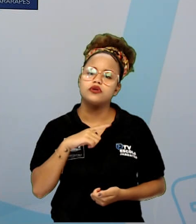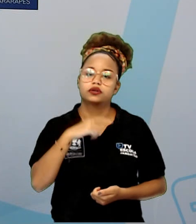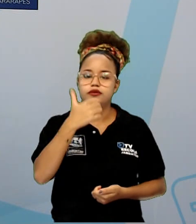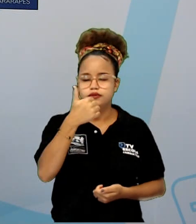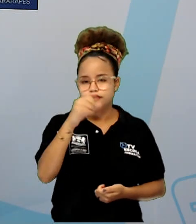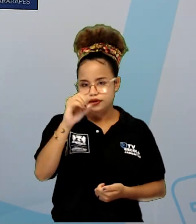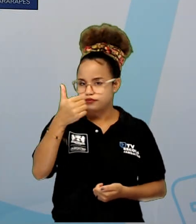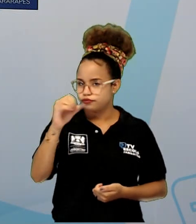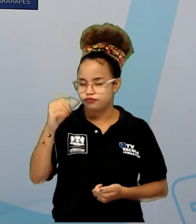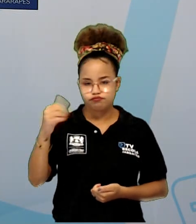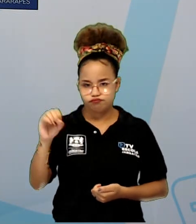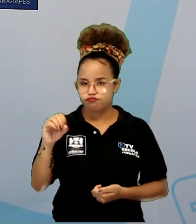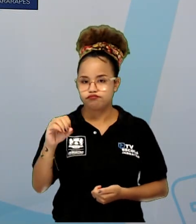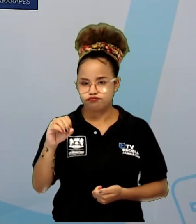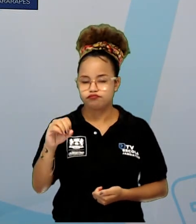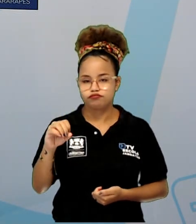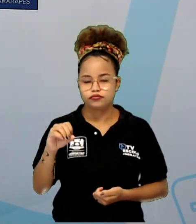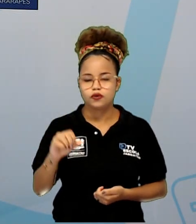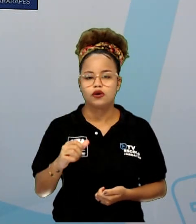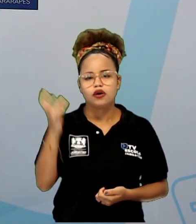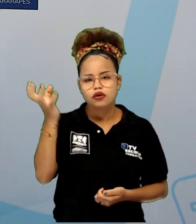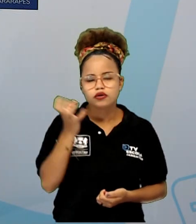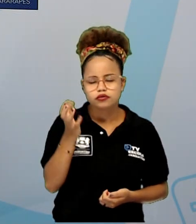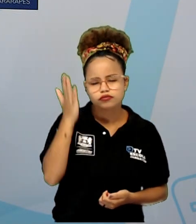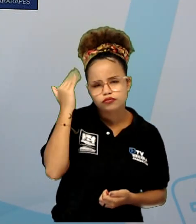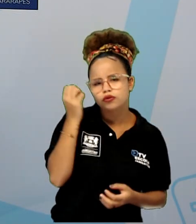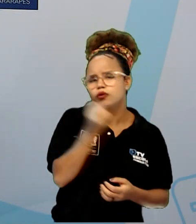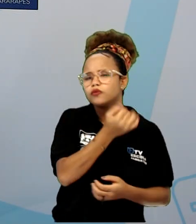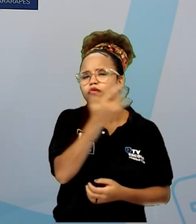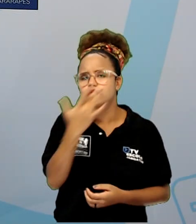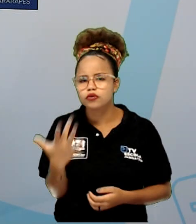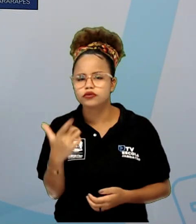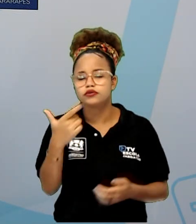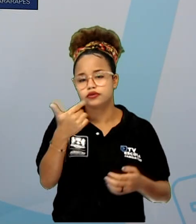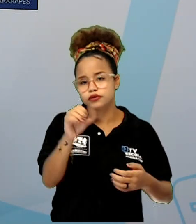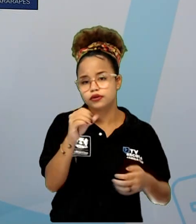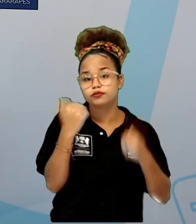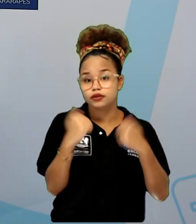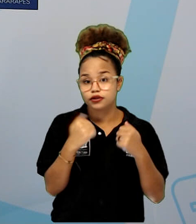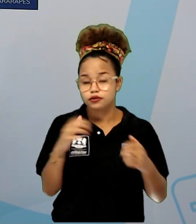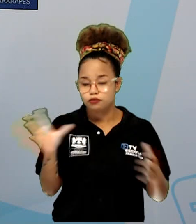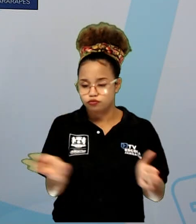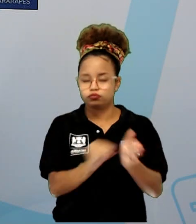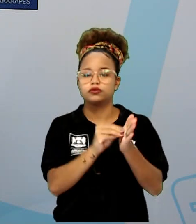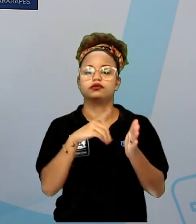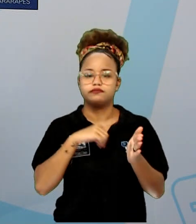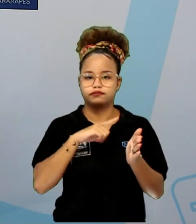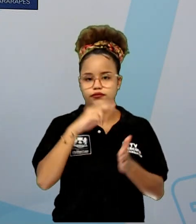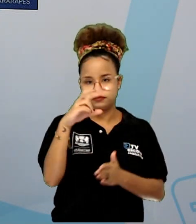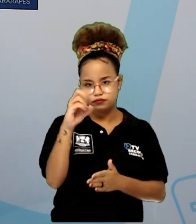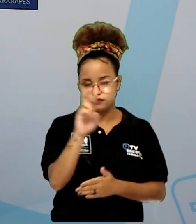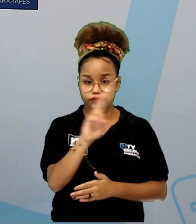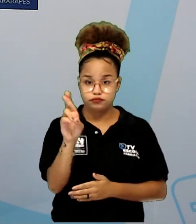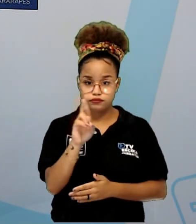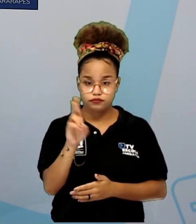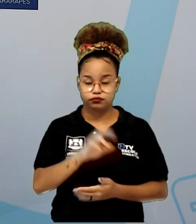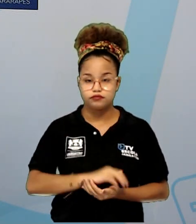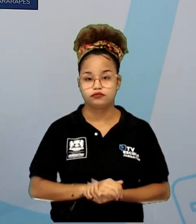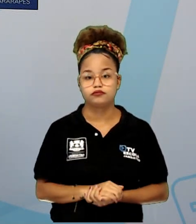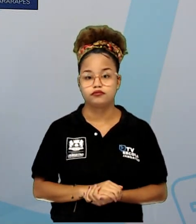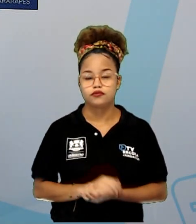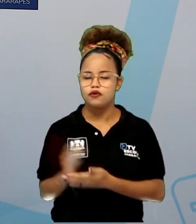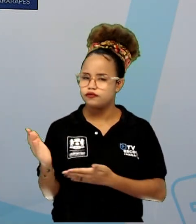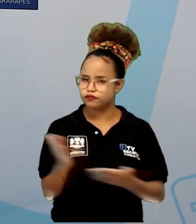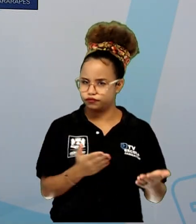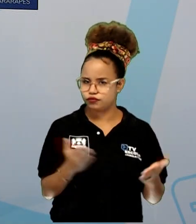10. Aí eu quero saber quantas notinhas dessa aqui eu preciso para ter R$ 50. Bora